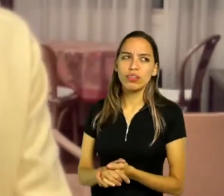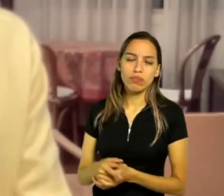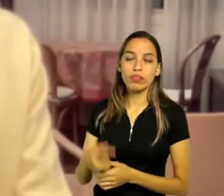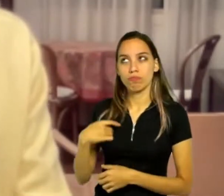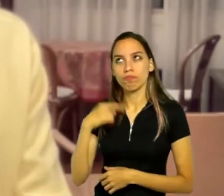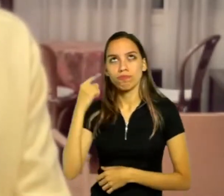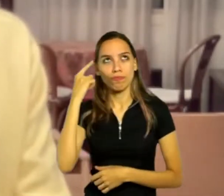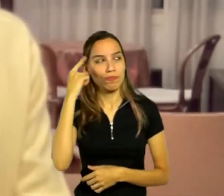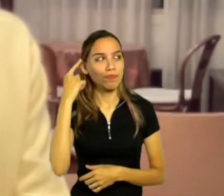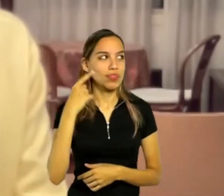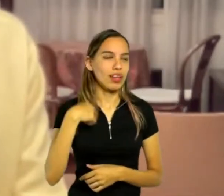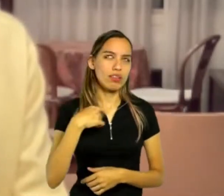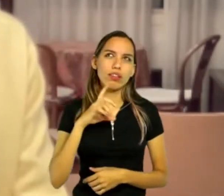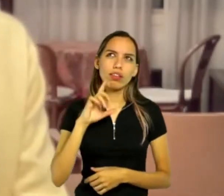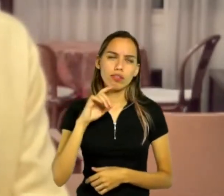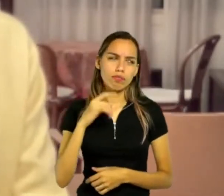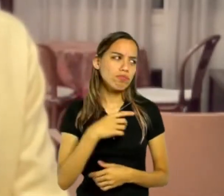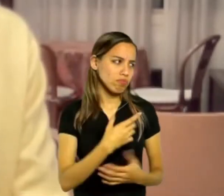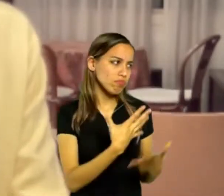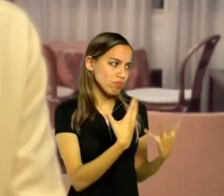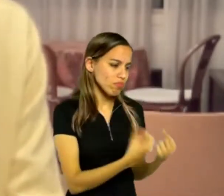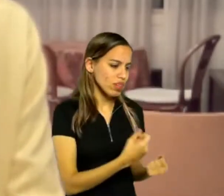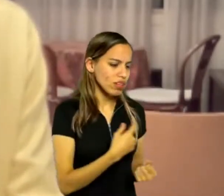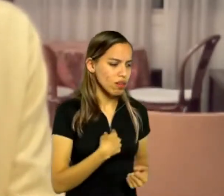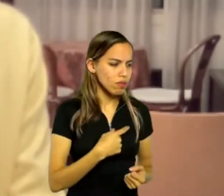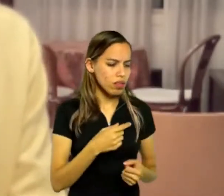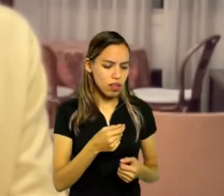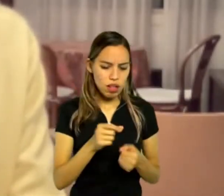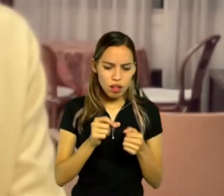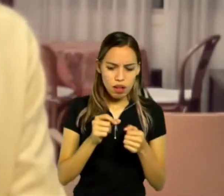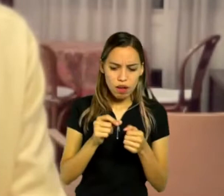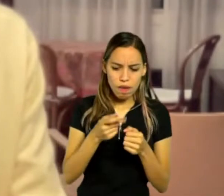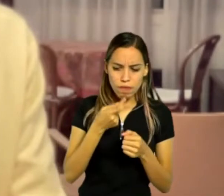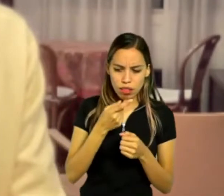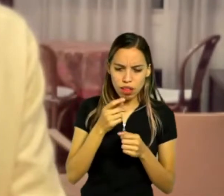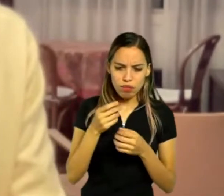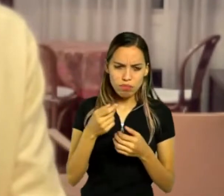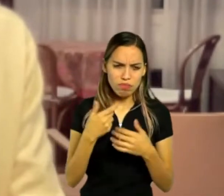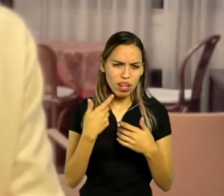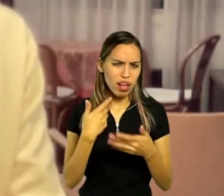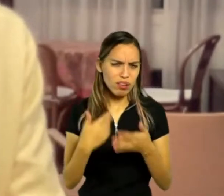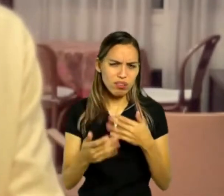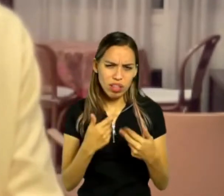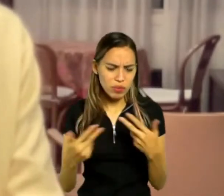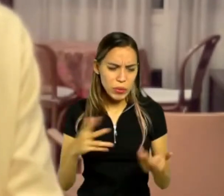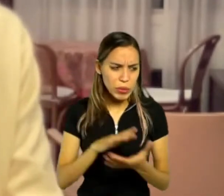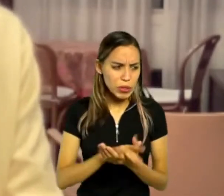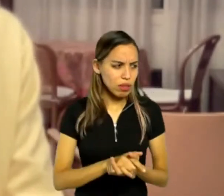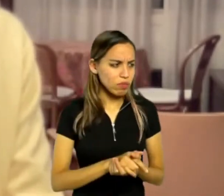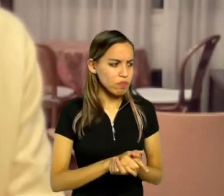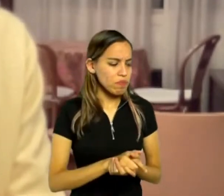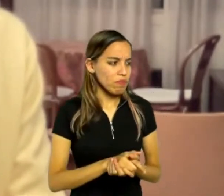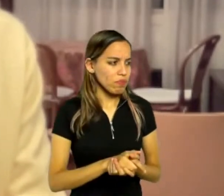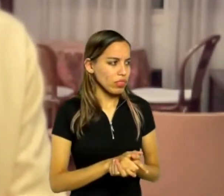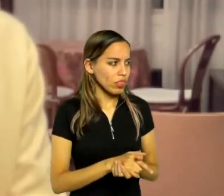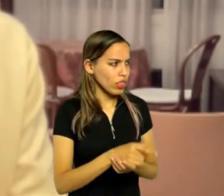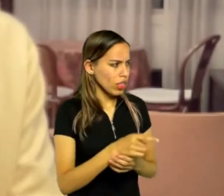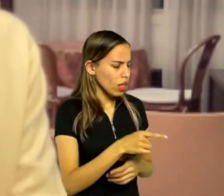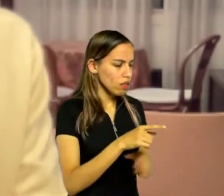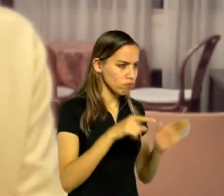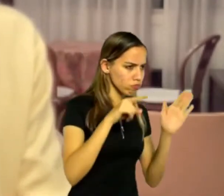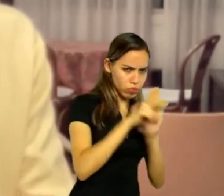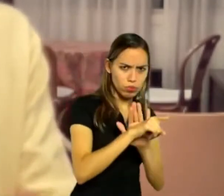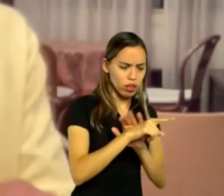e depois, quando chegou na véspera, eu falei, pô, mas eu vou falar o que exatamente? E a gente, quando fala de improviso, esquece de dizer coisas